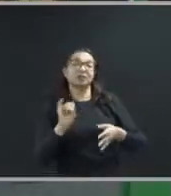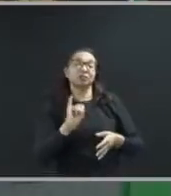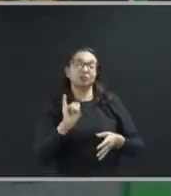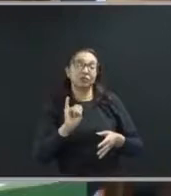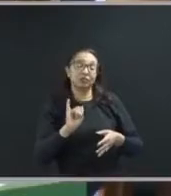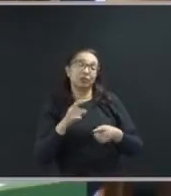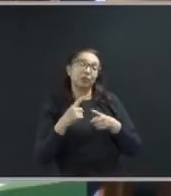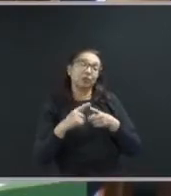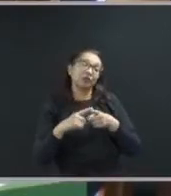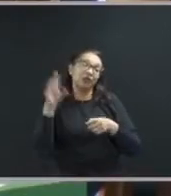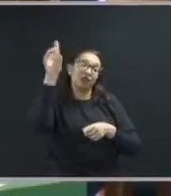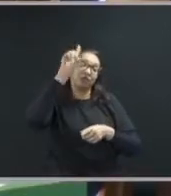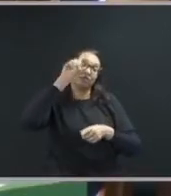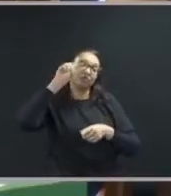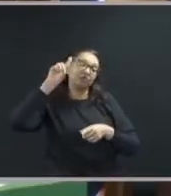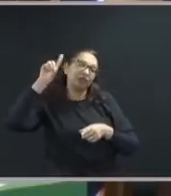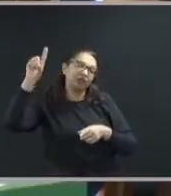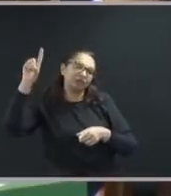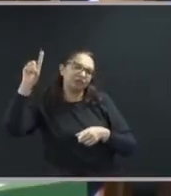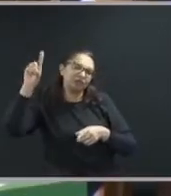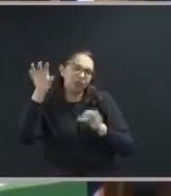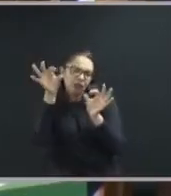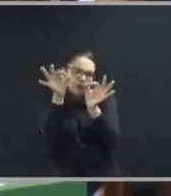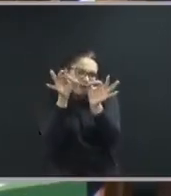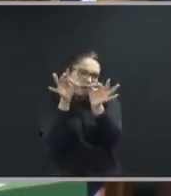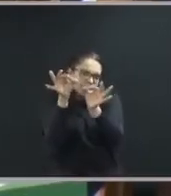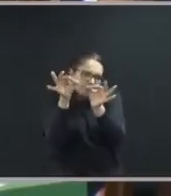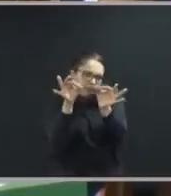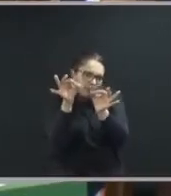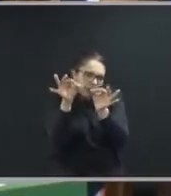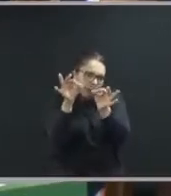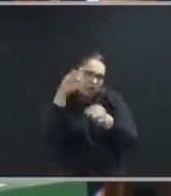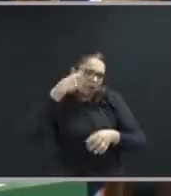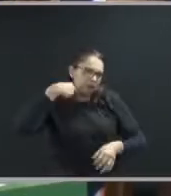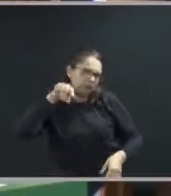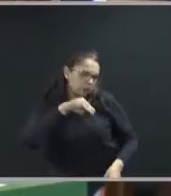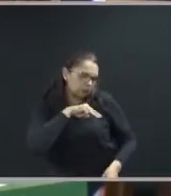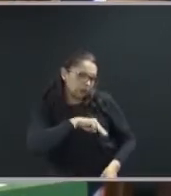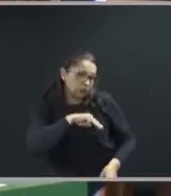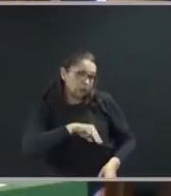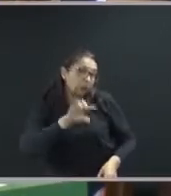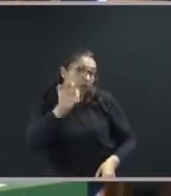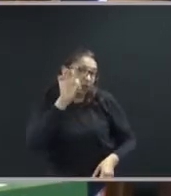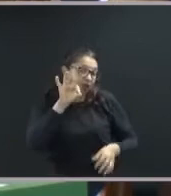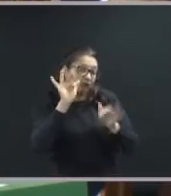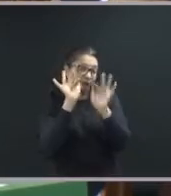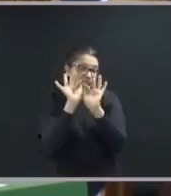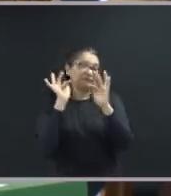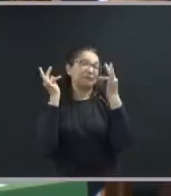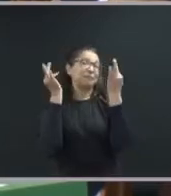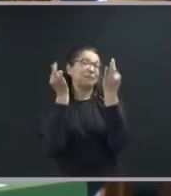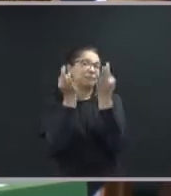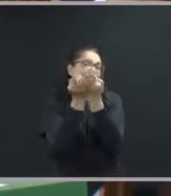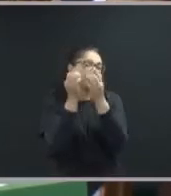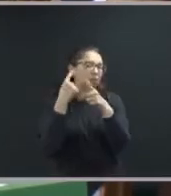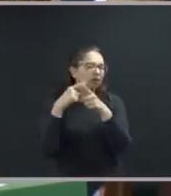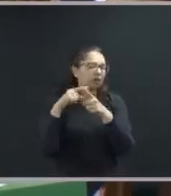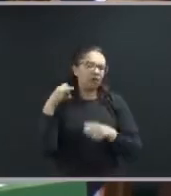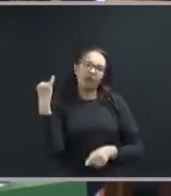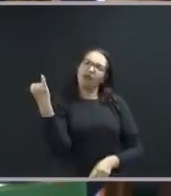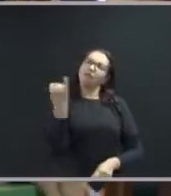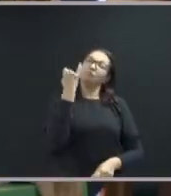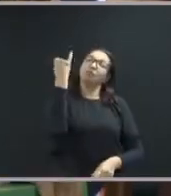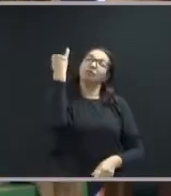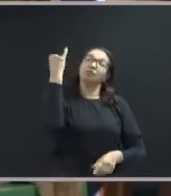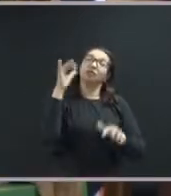trata na obra missionária com famílias. São famílias. É muito importante a questão de família.